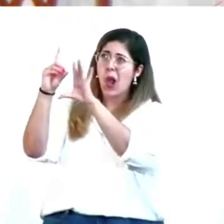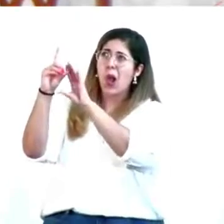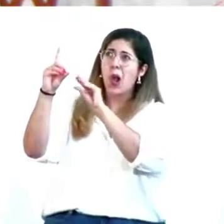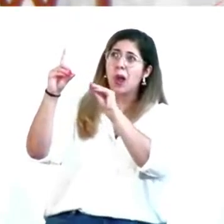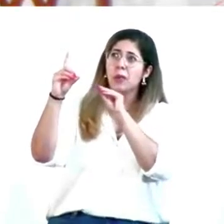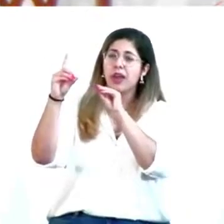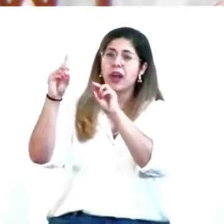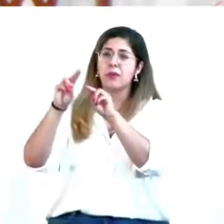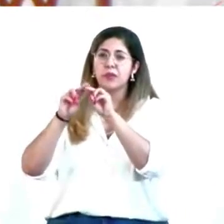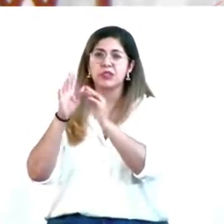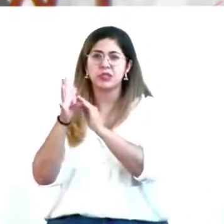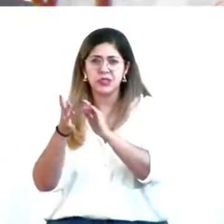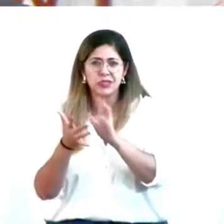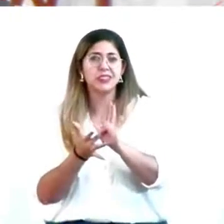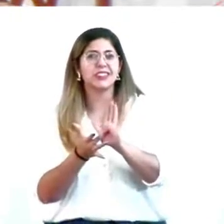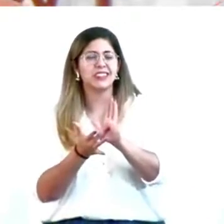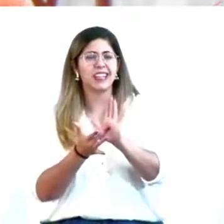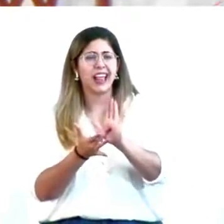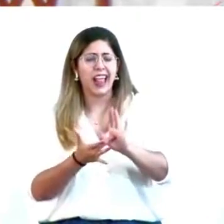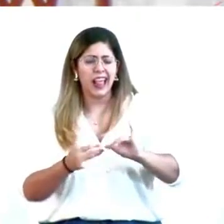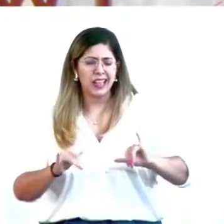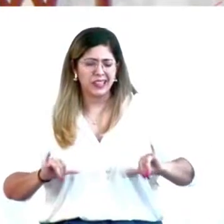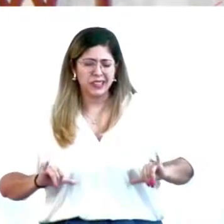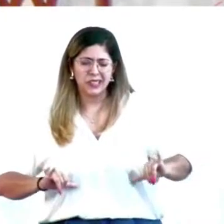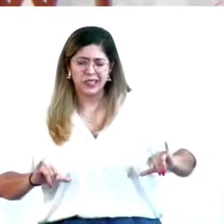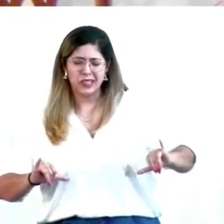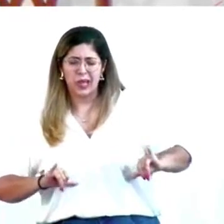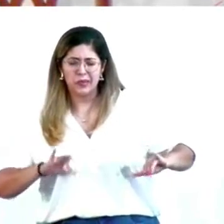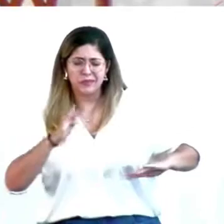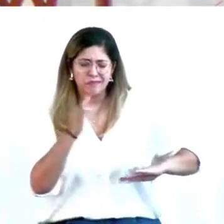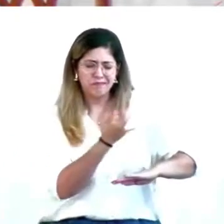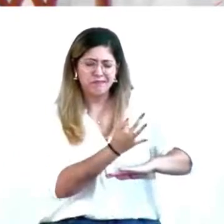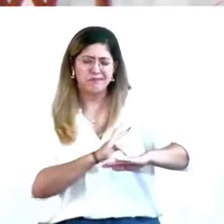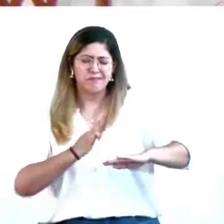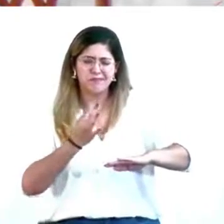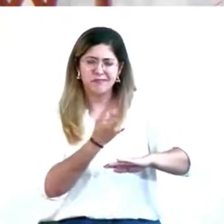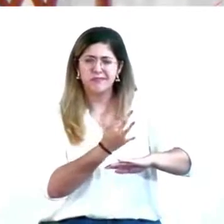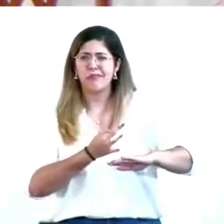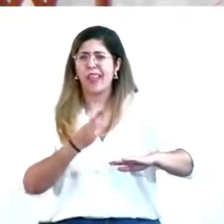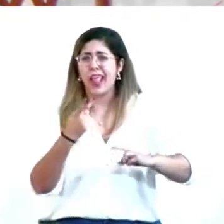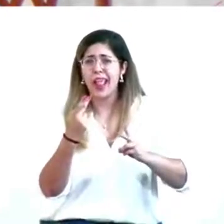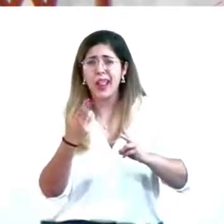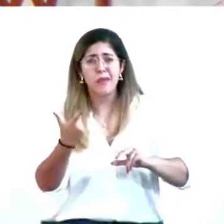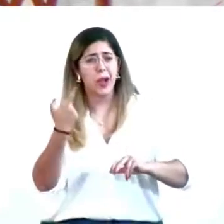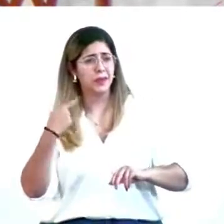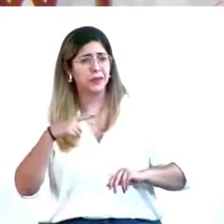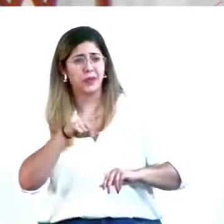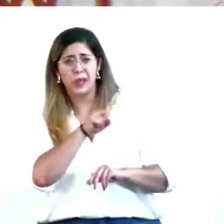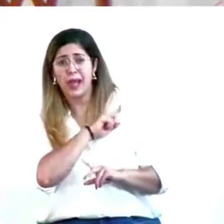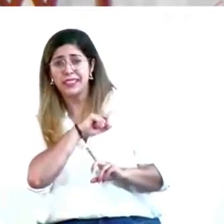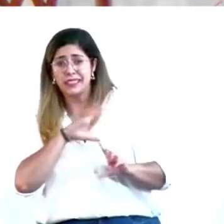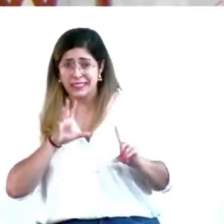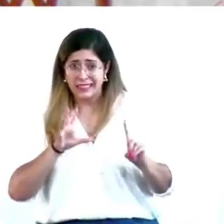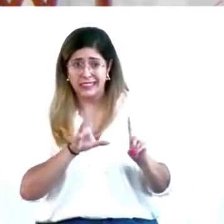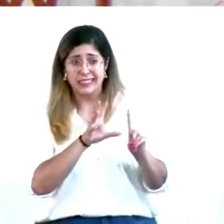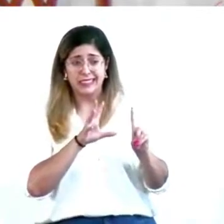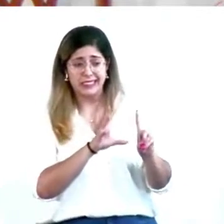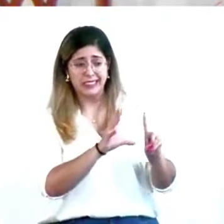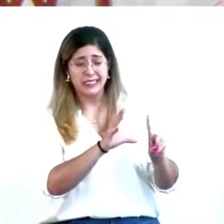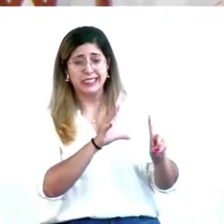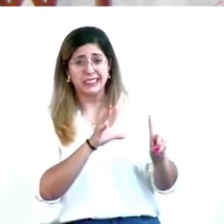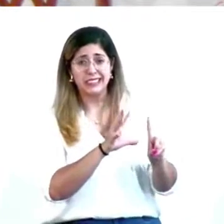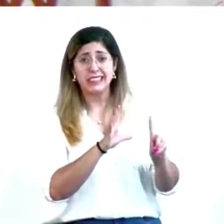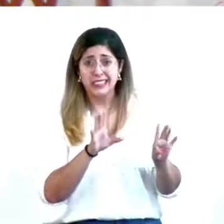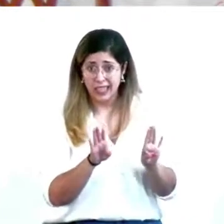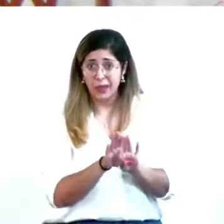mundo caído, Ele sofreu as mesmas flechas do inimigo, mas sem pecado.